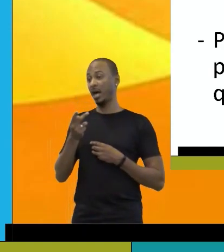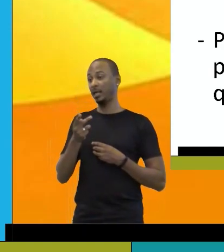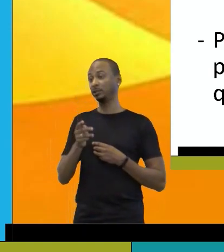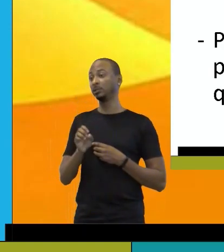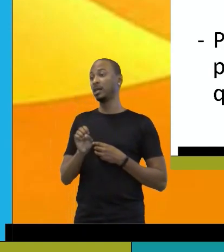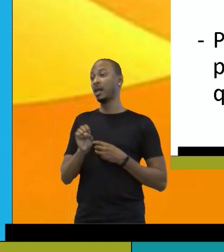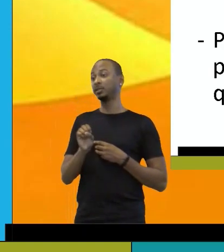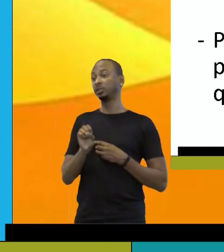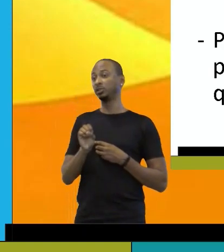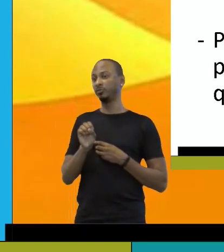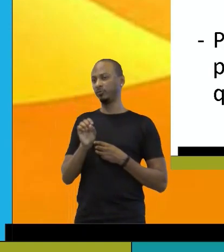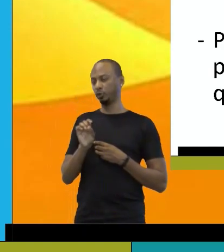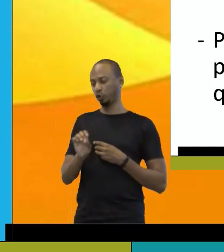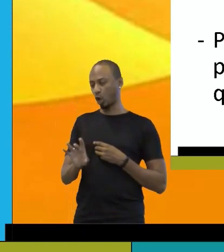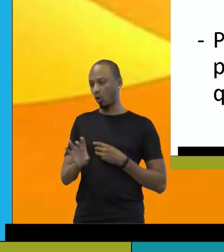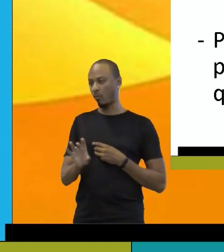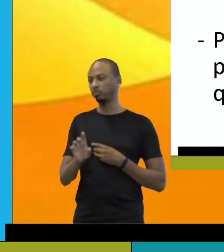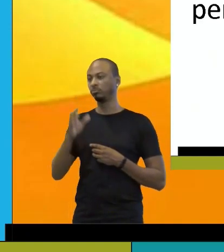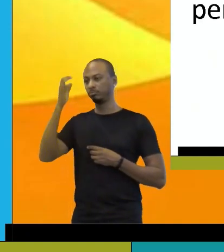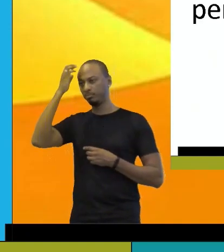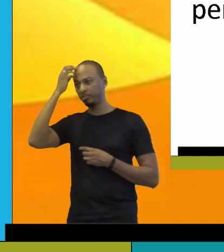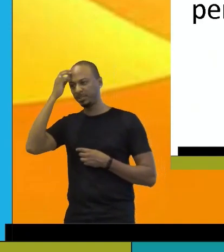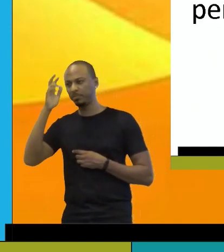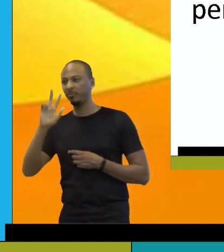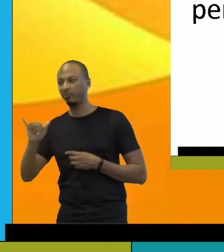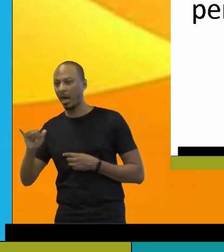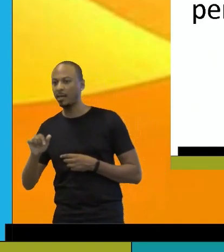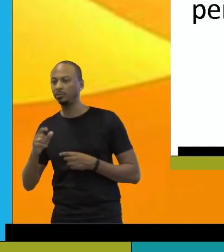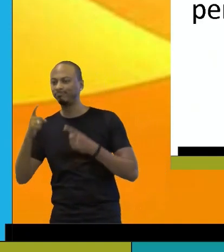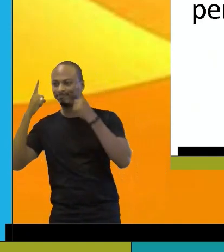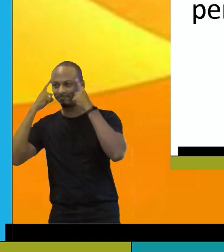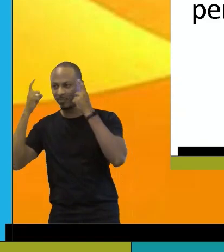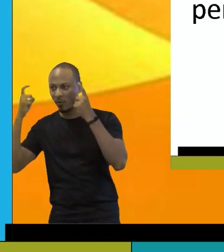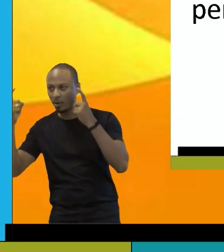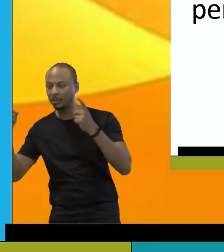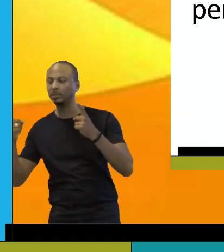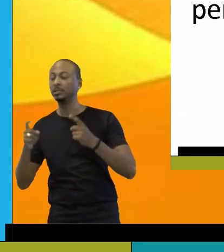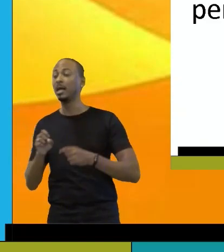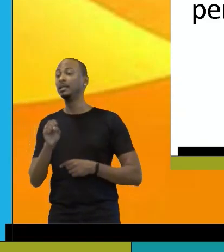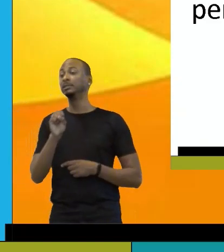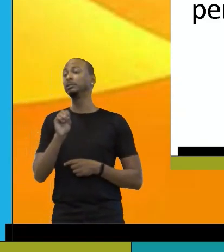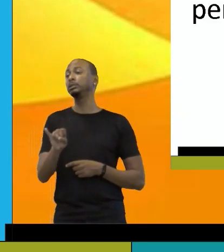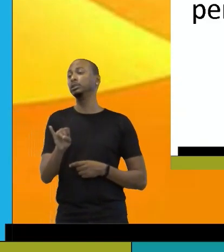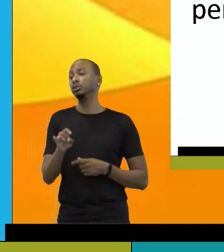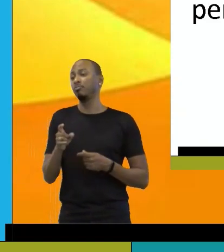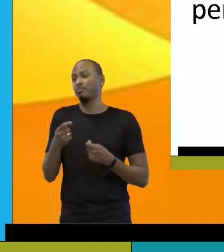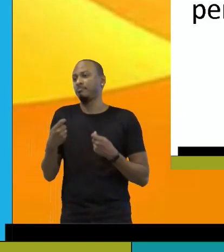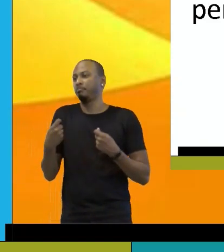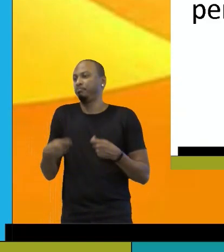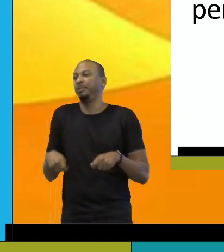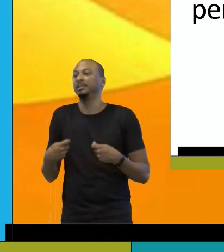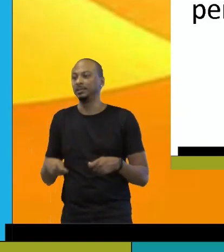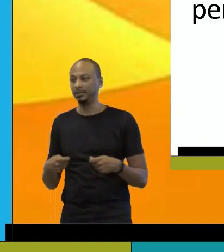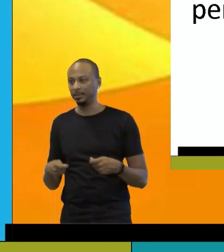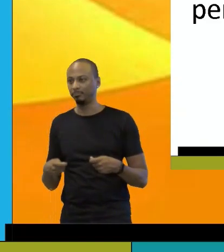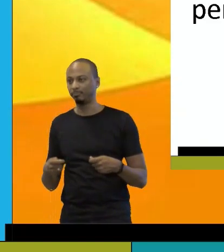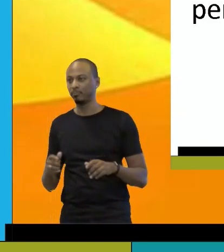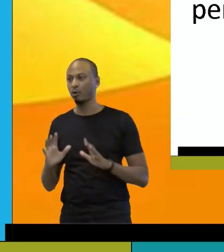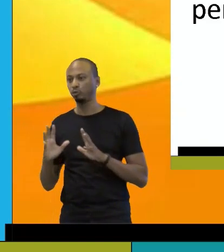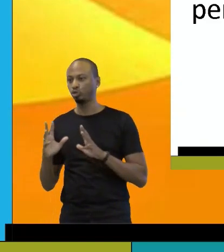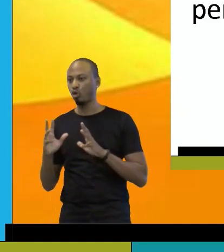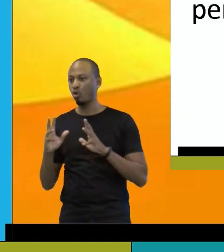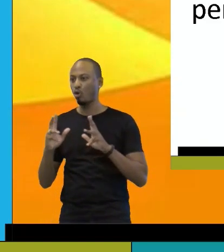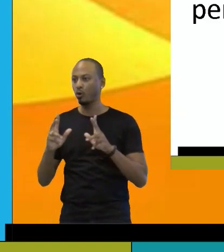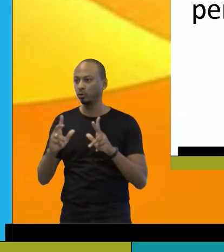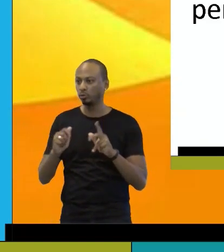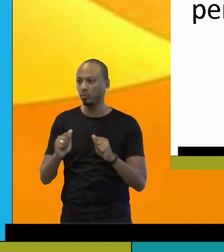necessário for para preservar o bem coletivo. Por esse motivo que é preferível que o príncipe ele